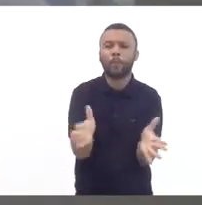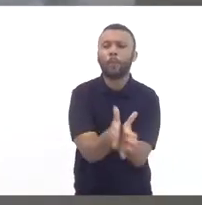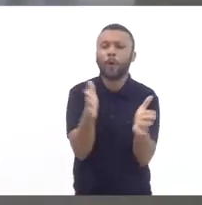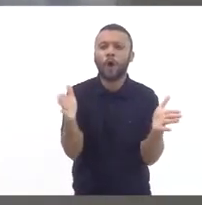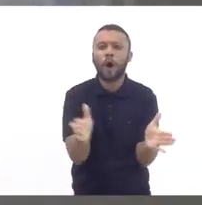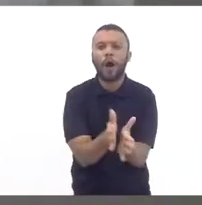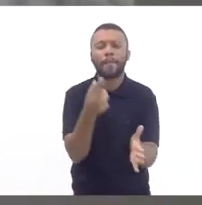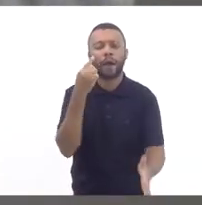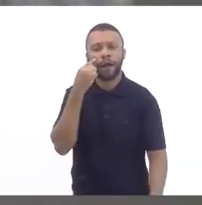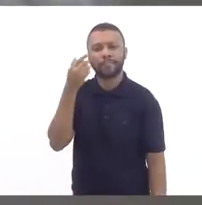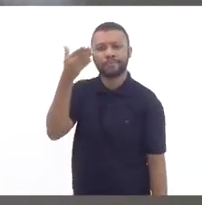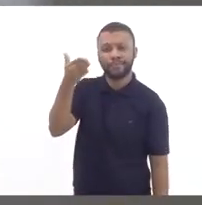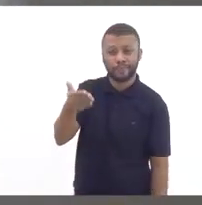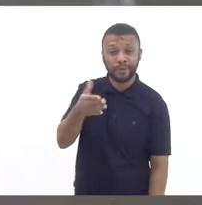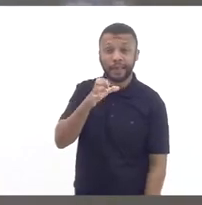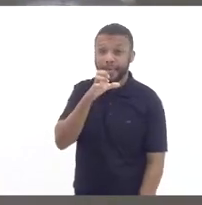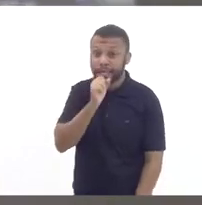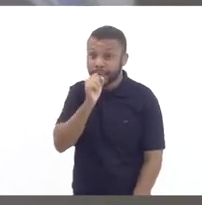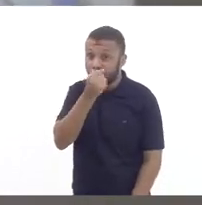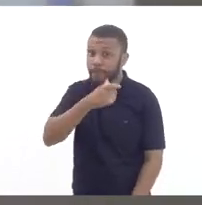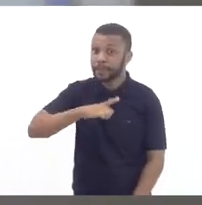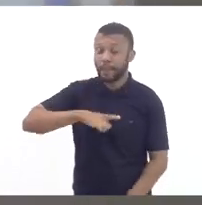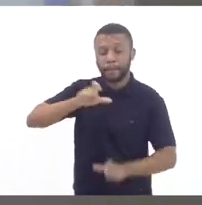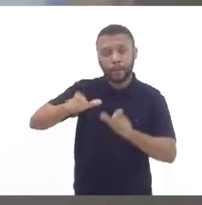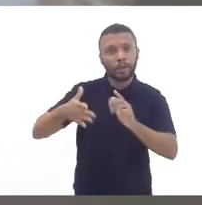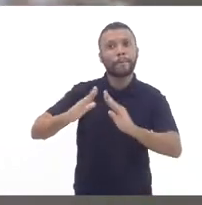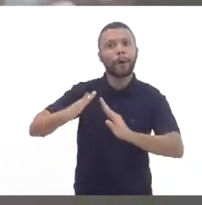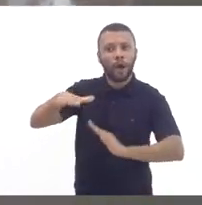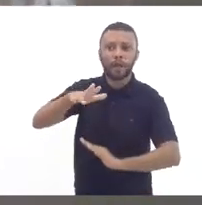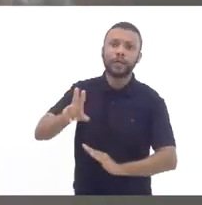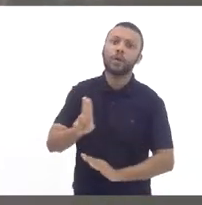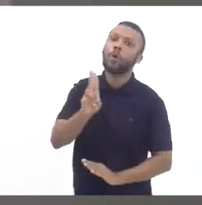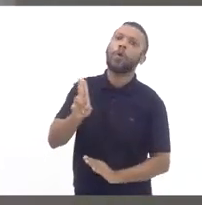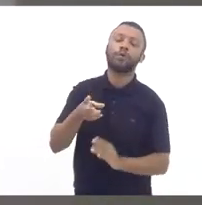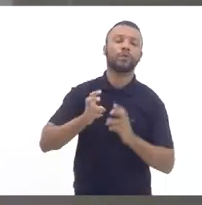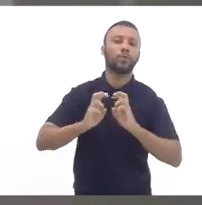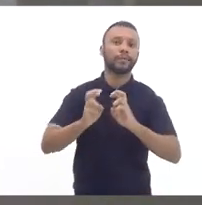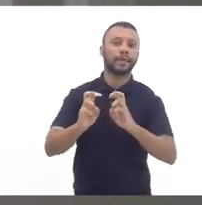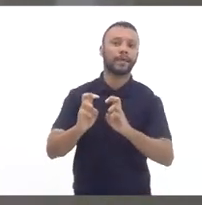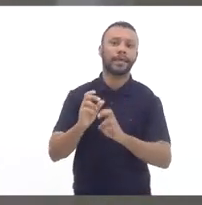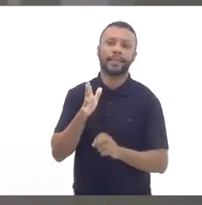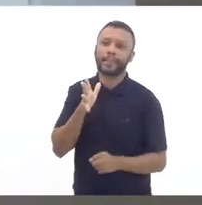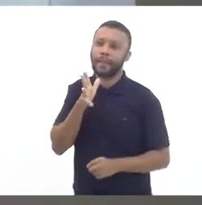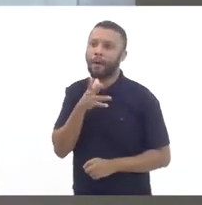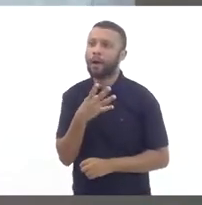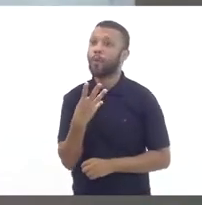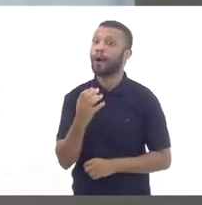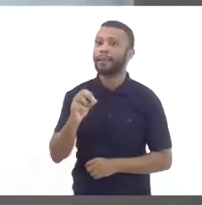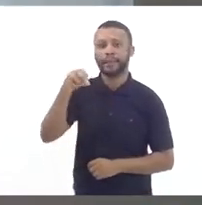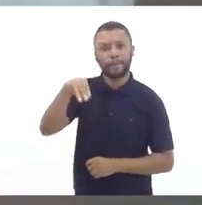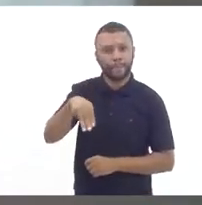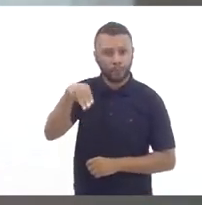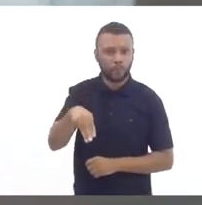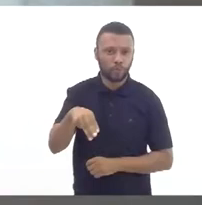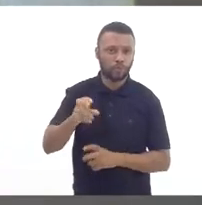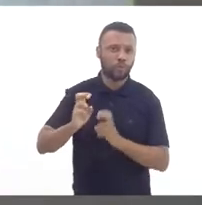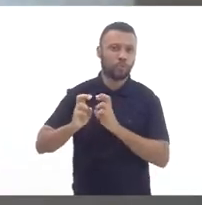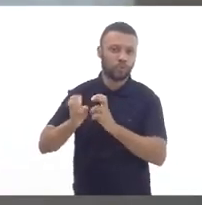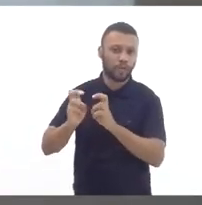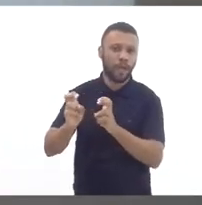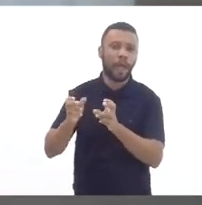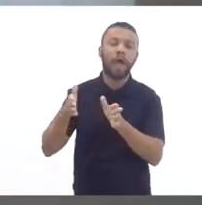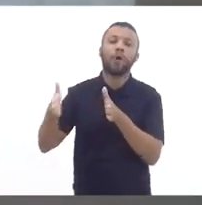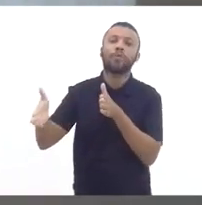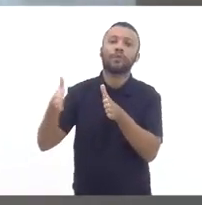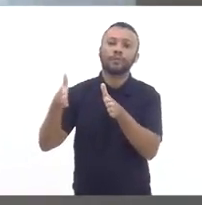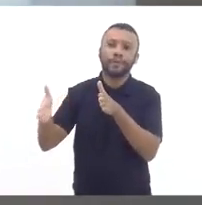Dá para vocês verem que de sábado tem morador, tá vendo? Que usa o trem. Demora 40 minutos o trem. O intervalo de